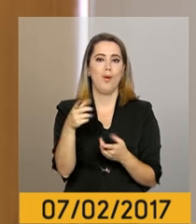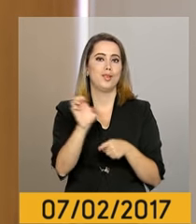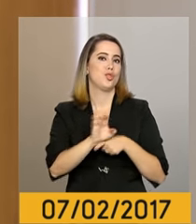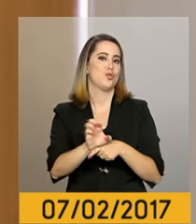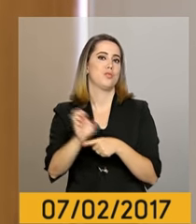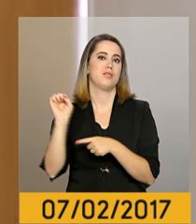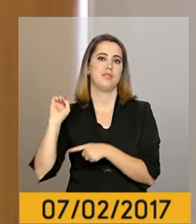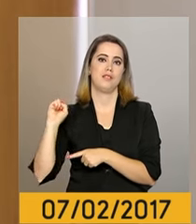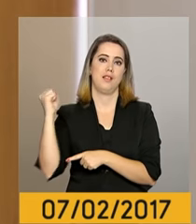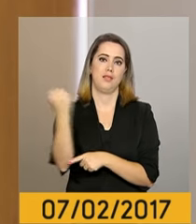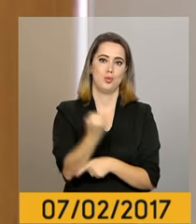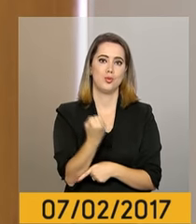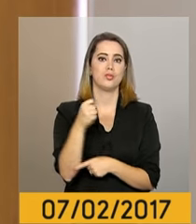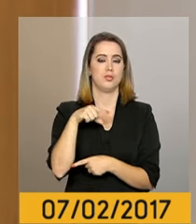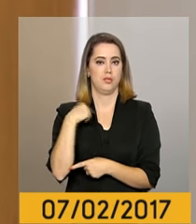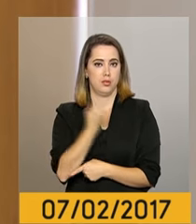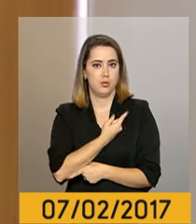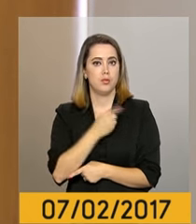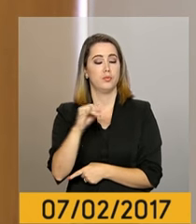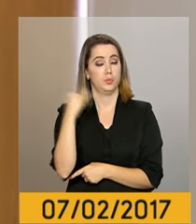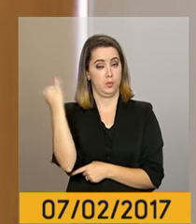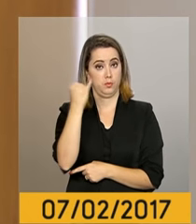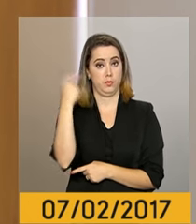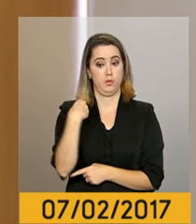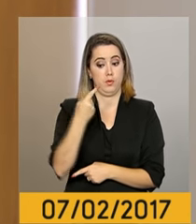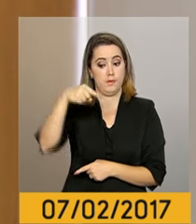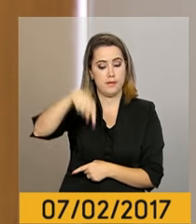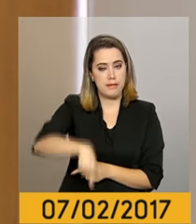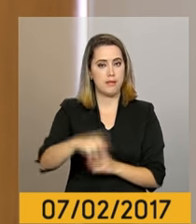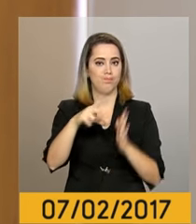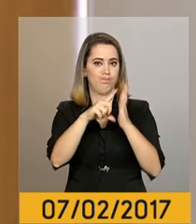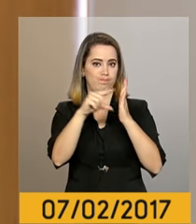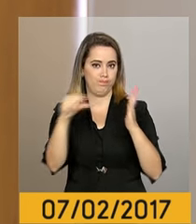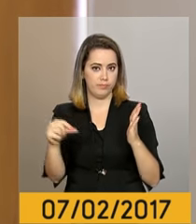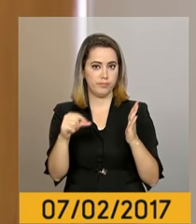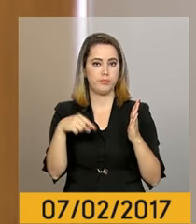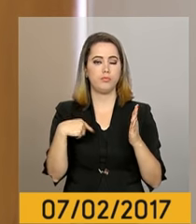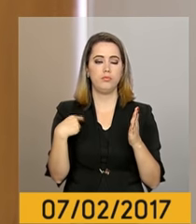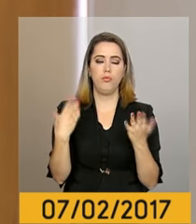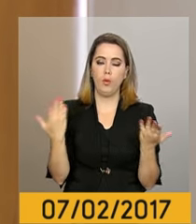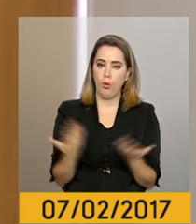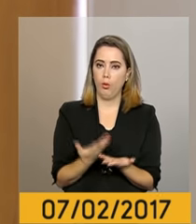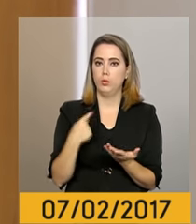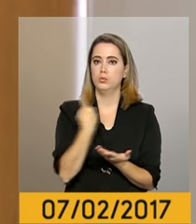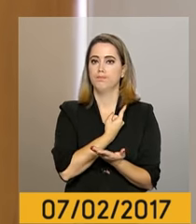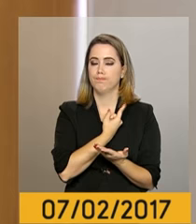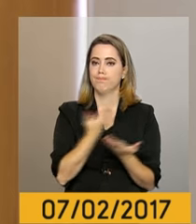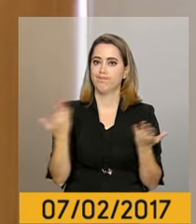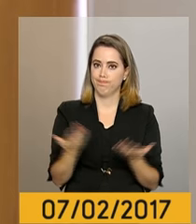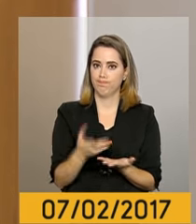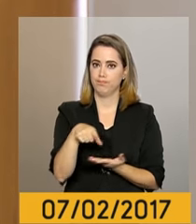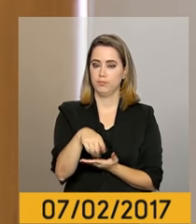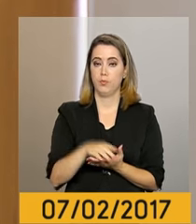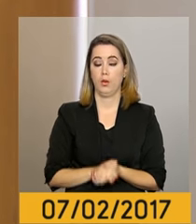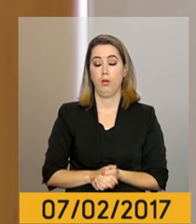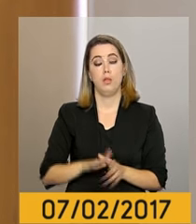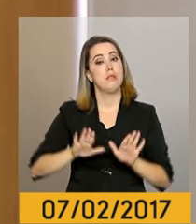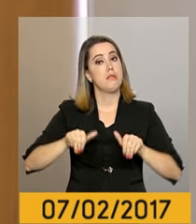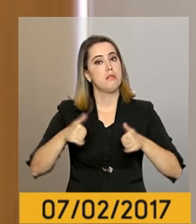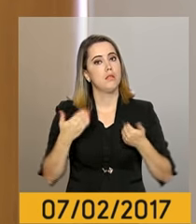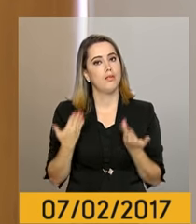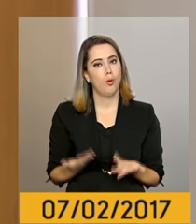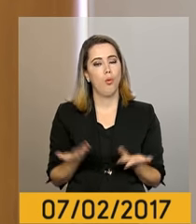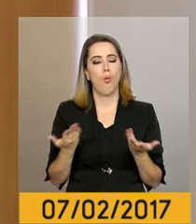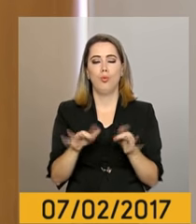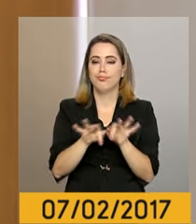que o fizéssemos precisamente no Palácio do Planalto. E é o que nós estamos fazendo. Então, este ato, fato